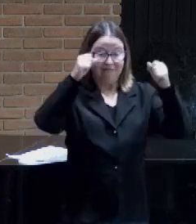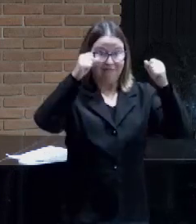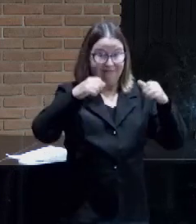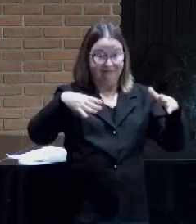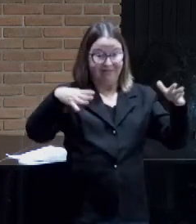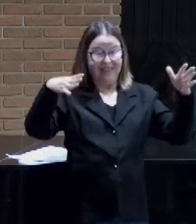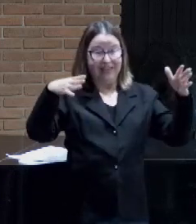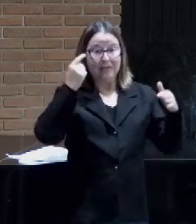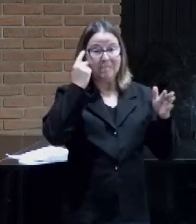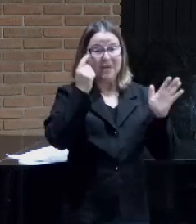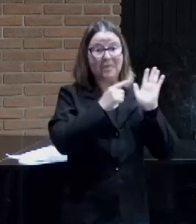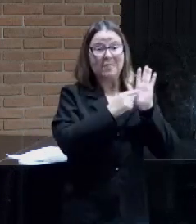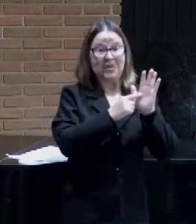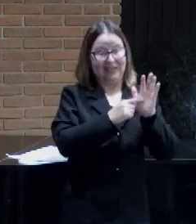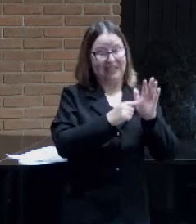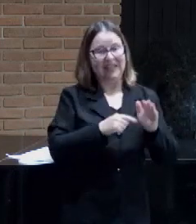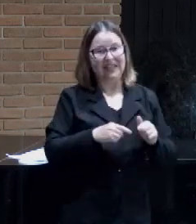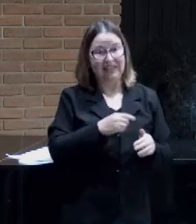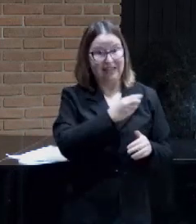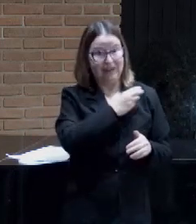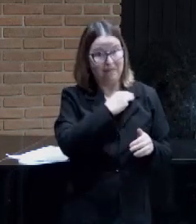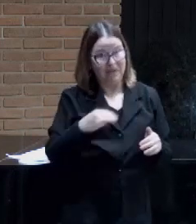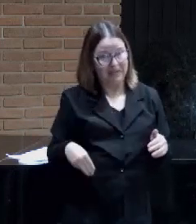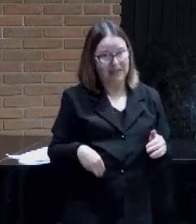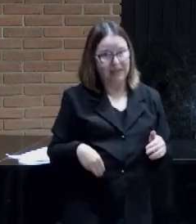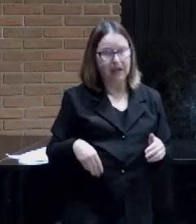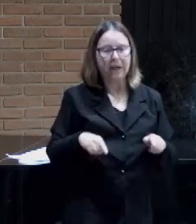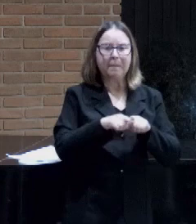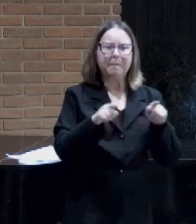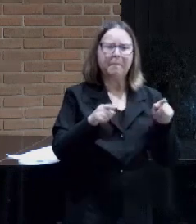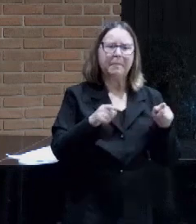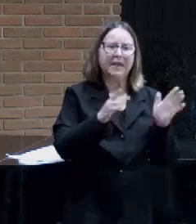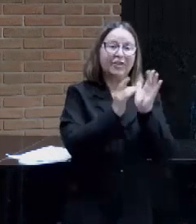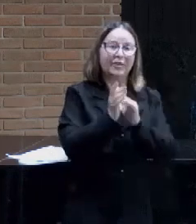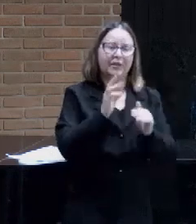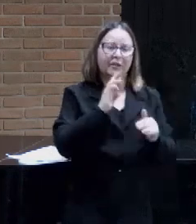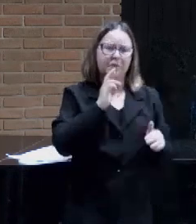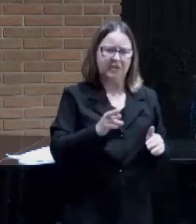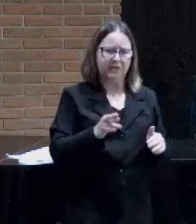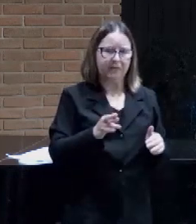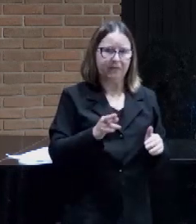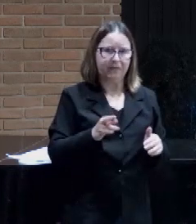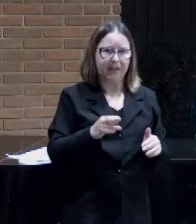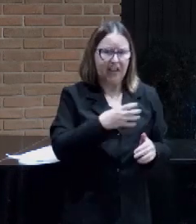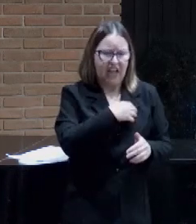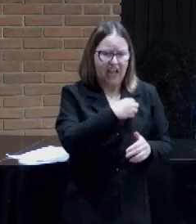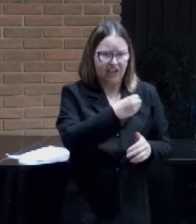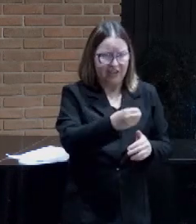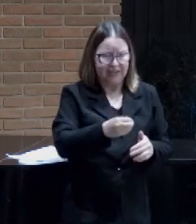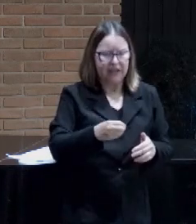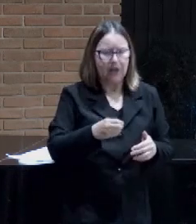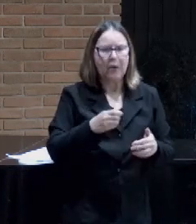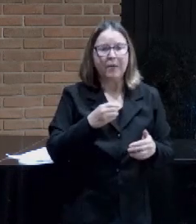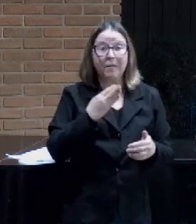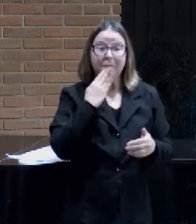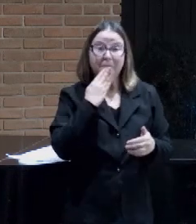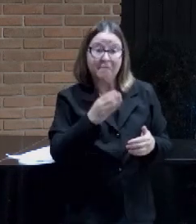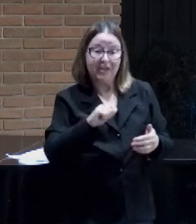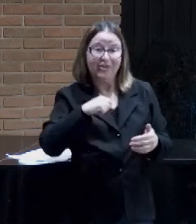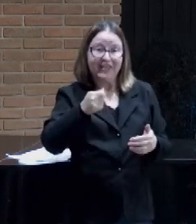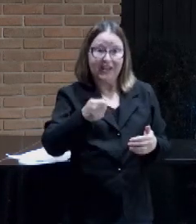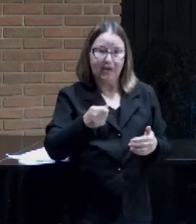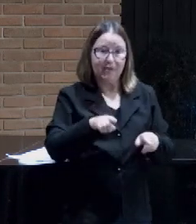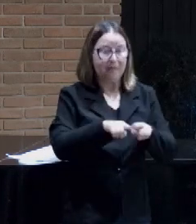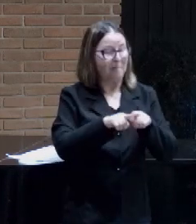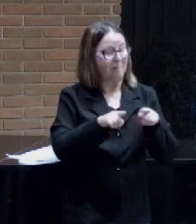grande geração, perversa e adúltera, pede um sinal, mas nenhum sinal lhe será dado, senão do profeta Jonas. Porque